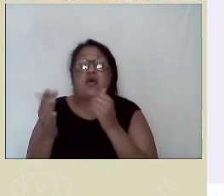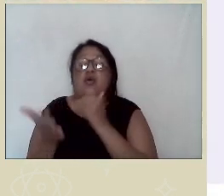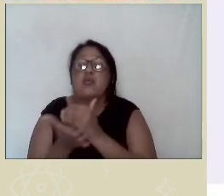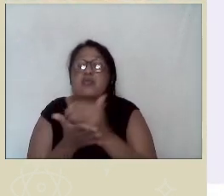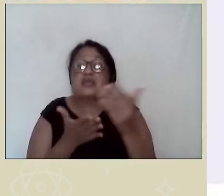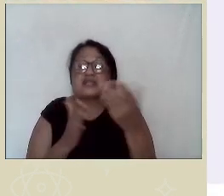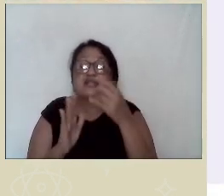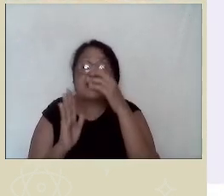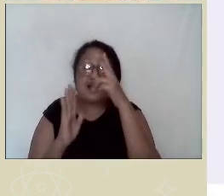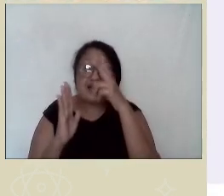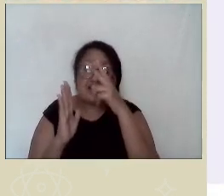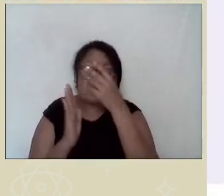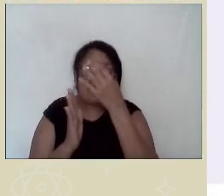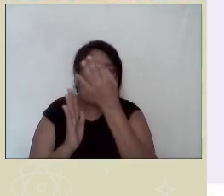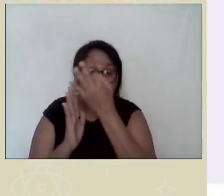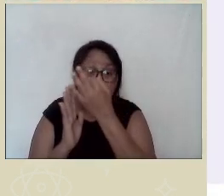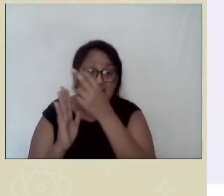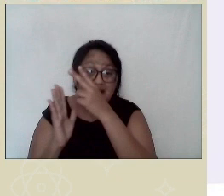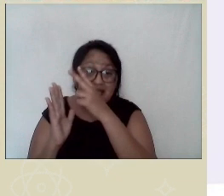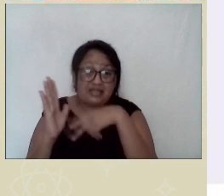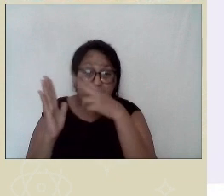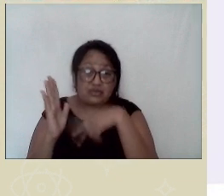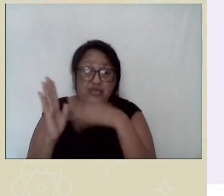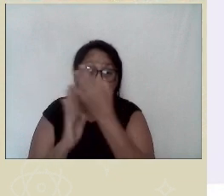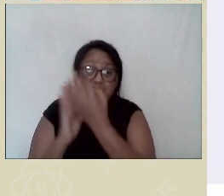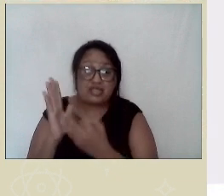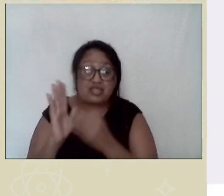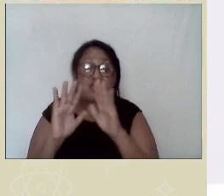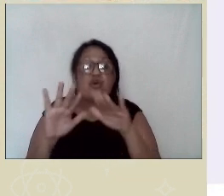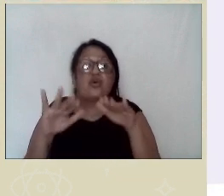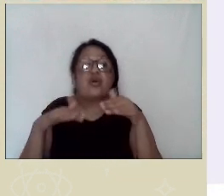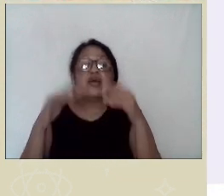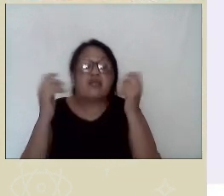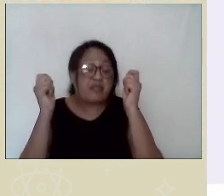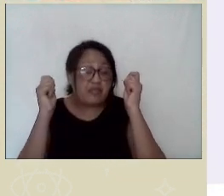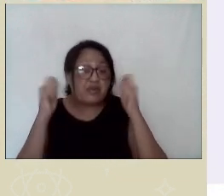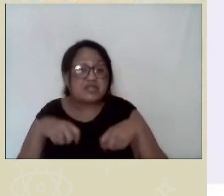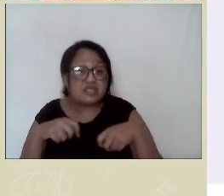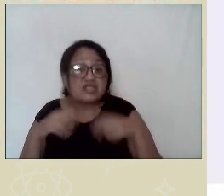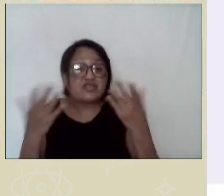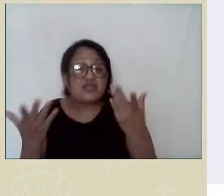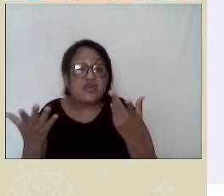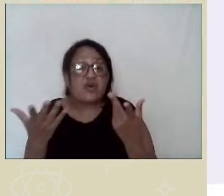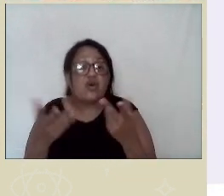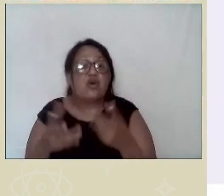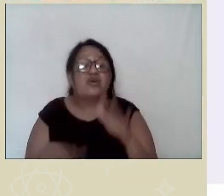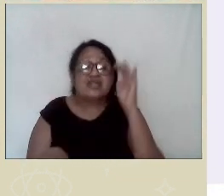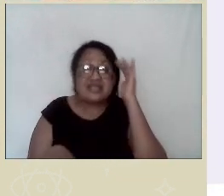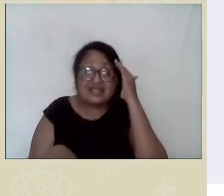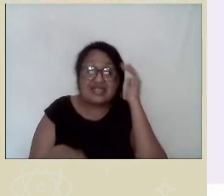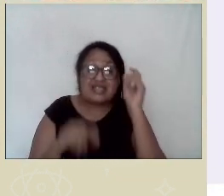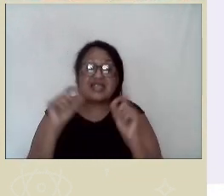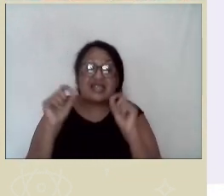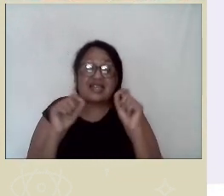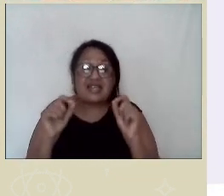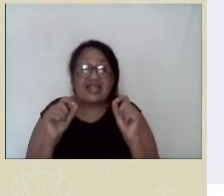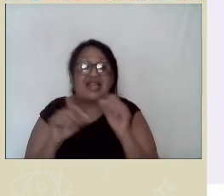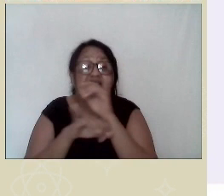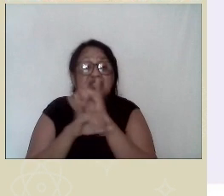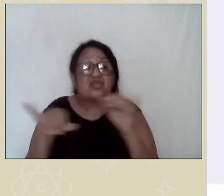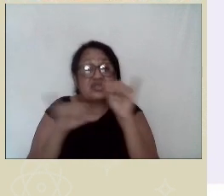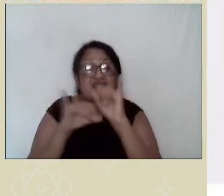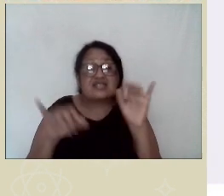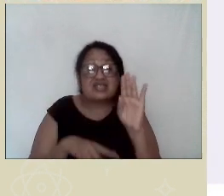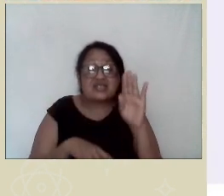compreender que notícias falsas veiculavam conteúdos antivacinas nas redes sociais de 12